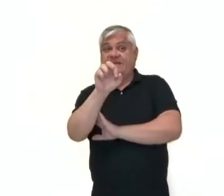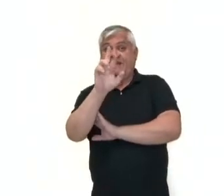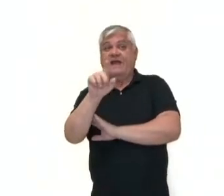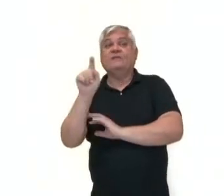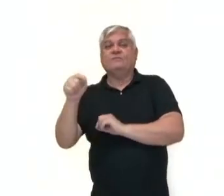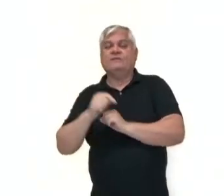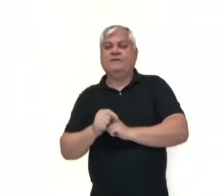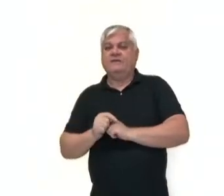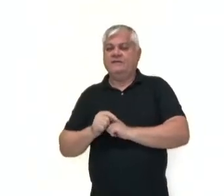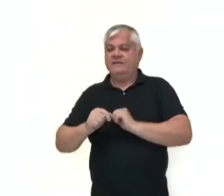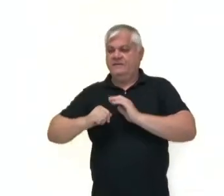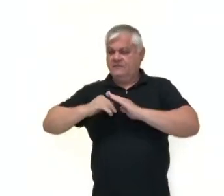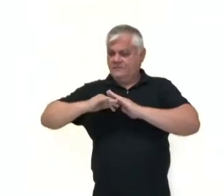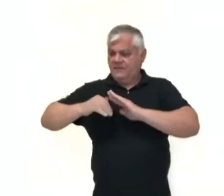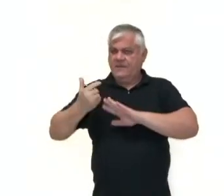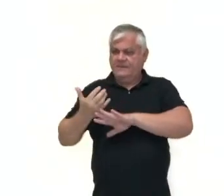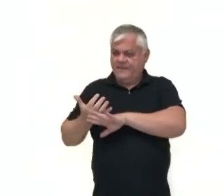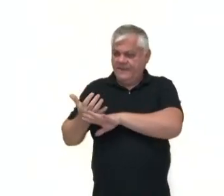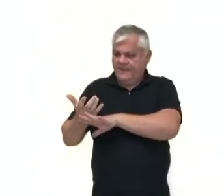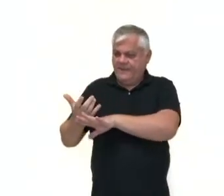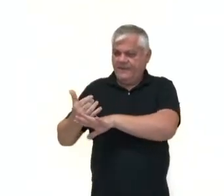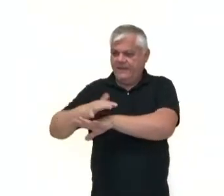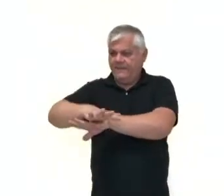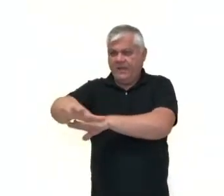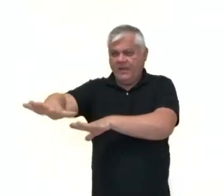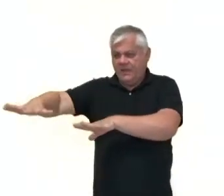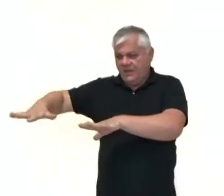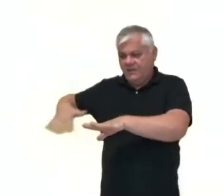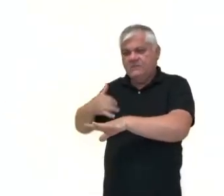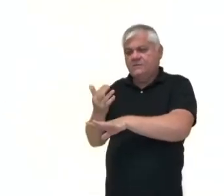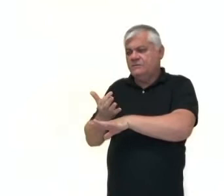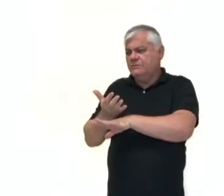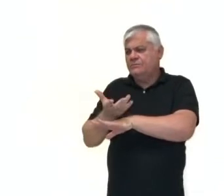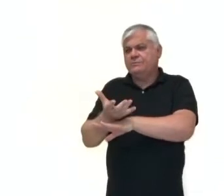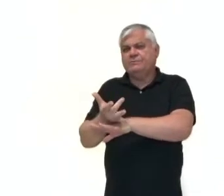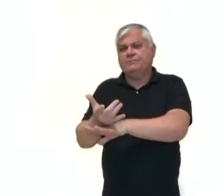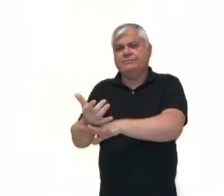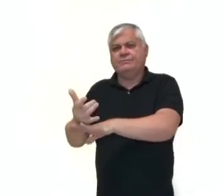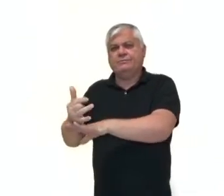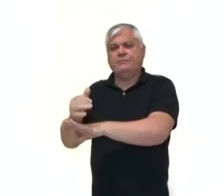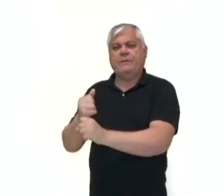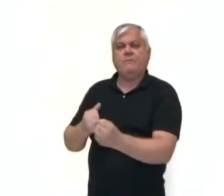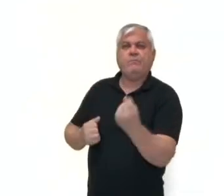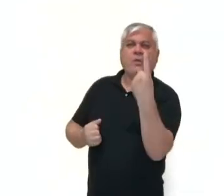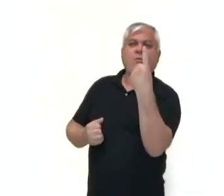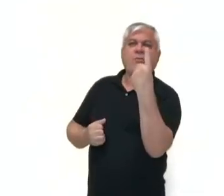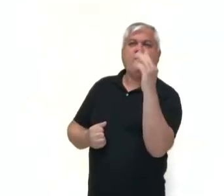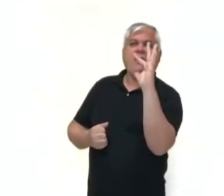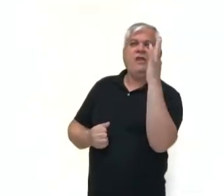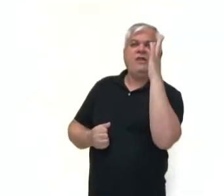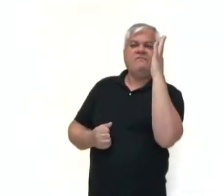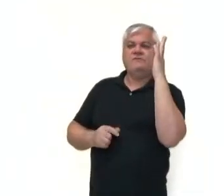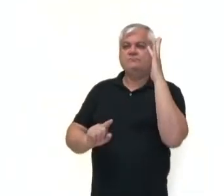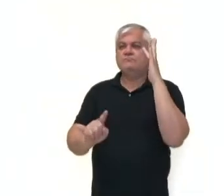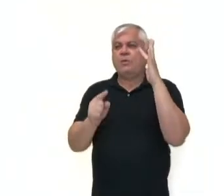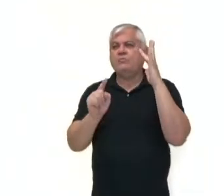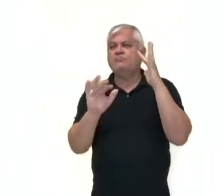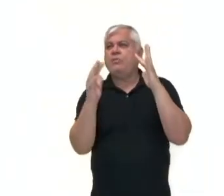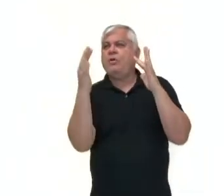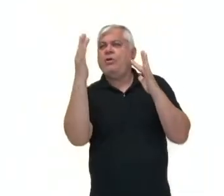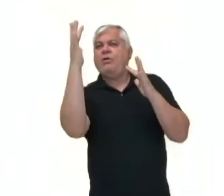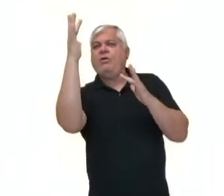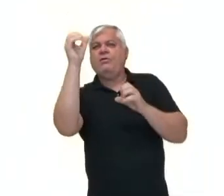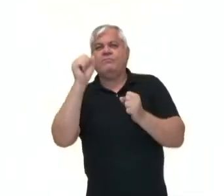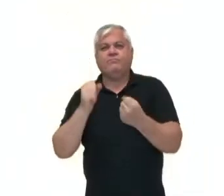ter uma área ali aberta de vegetação, né? De diferentes tipos ali, desde as mais rasteiras, os